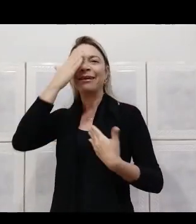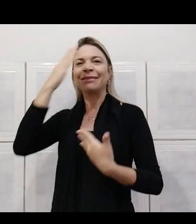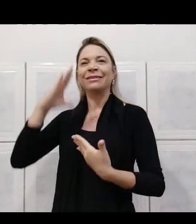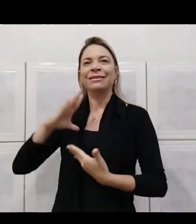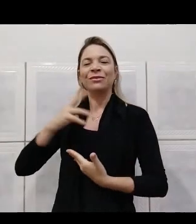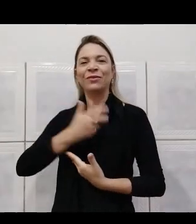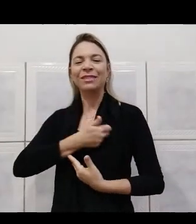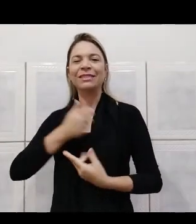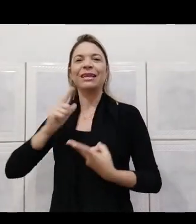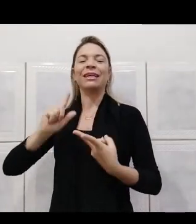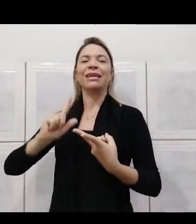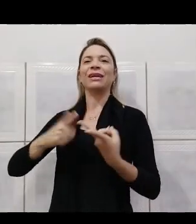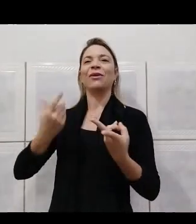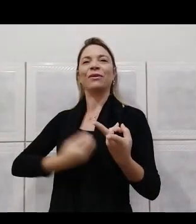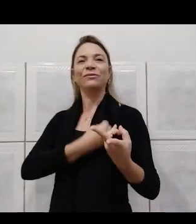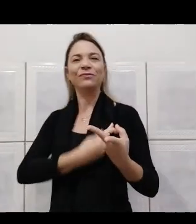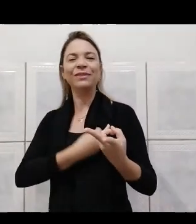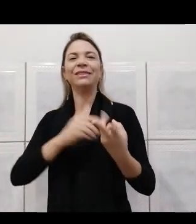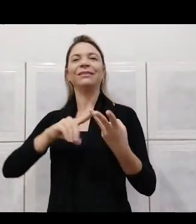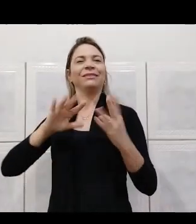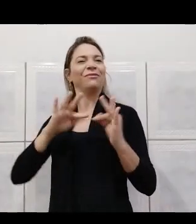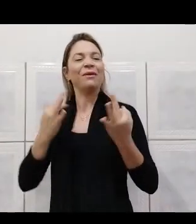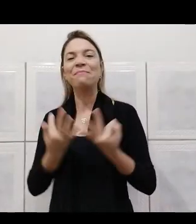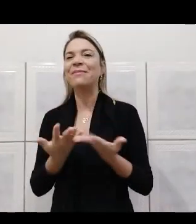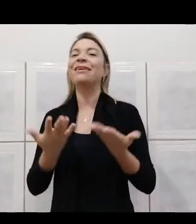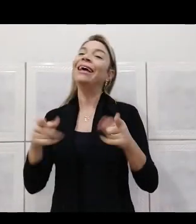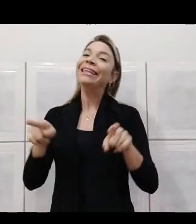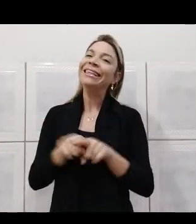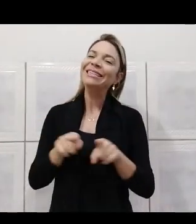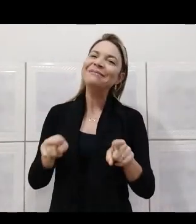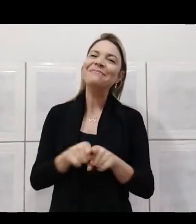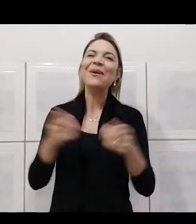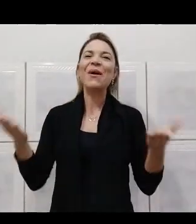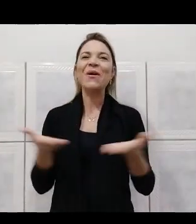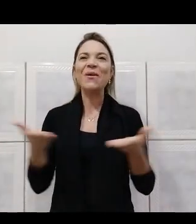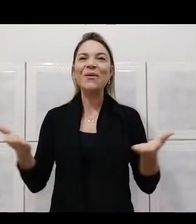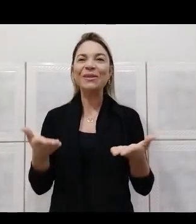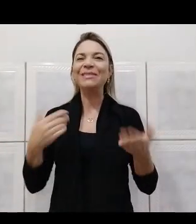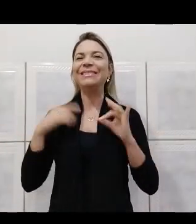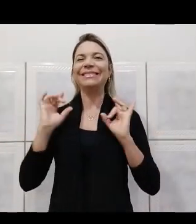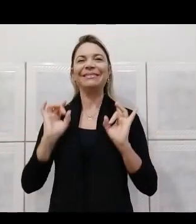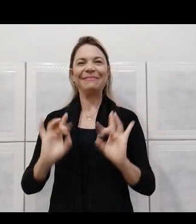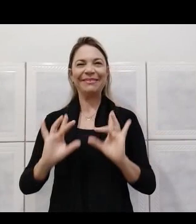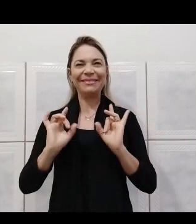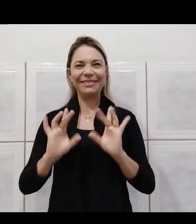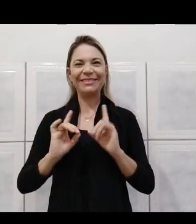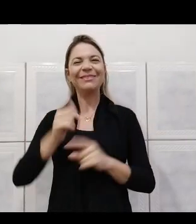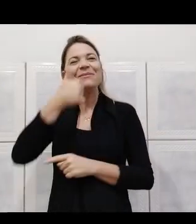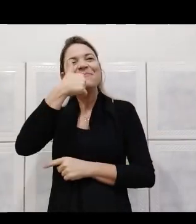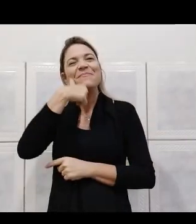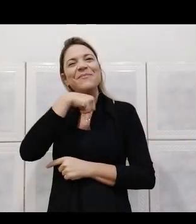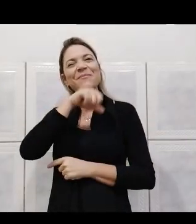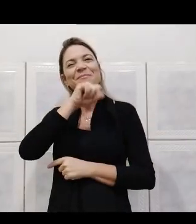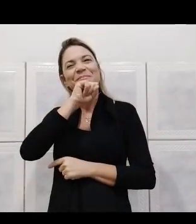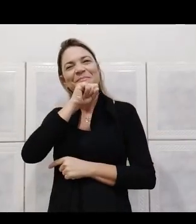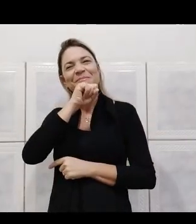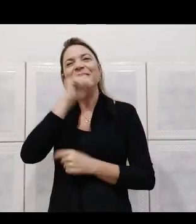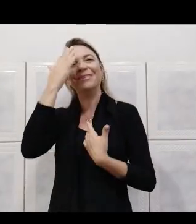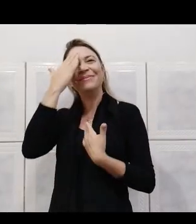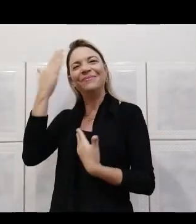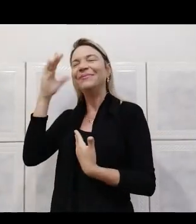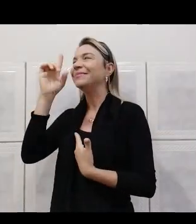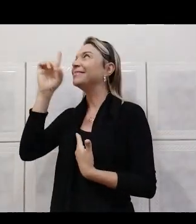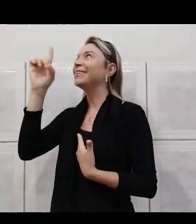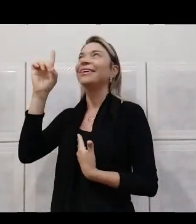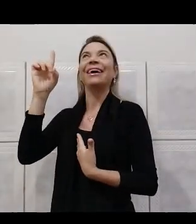podemos também agradecer a Ele por um motivo especial, pelas nossas mães, pelas mães que são bênçãos do